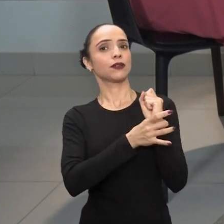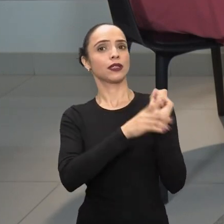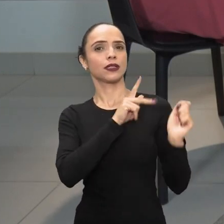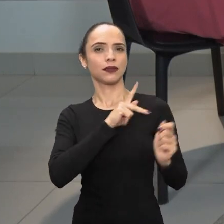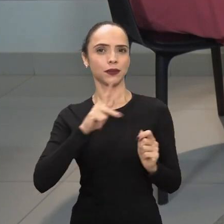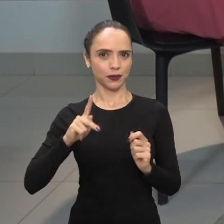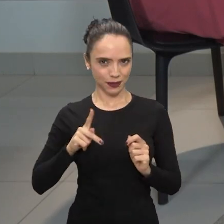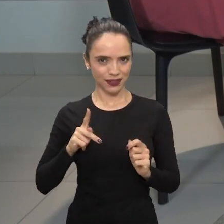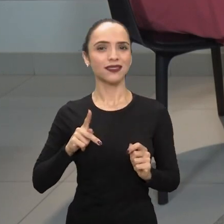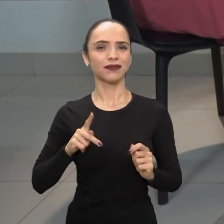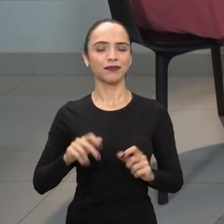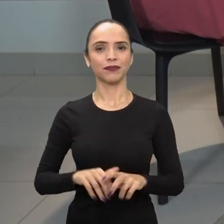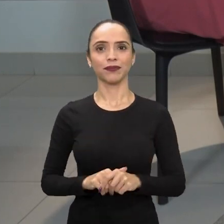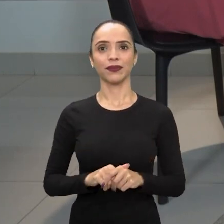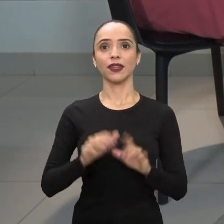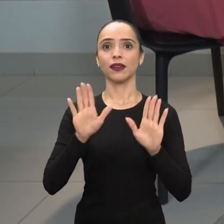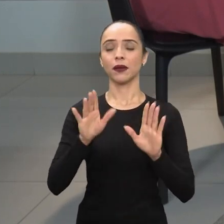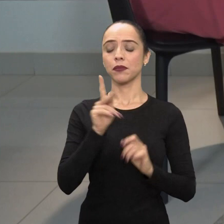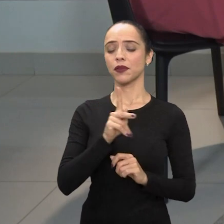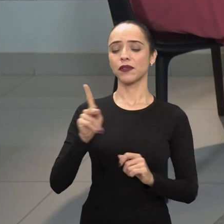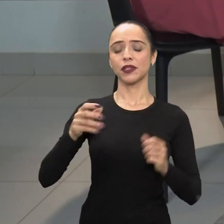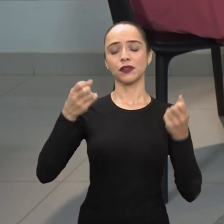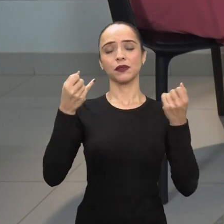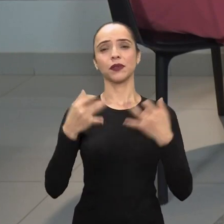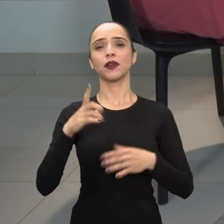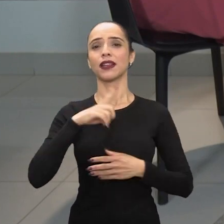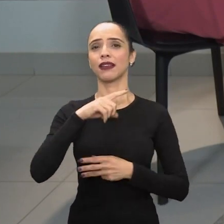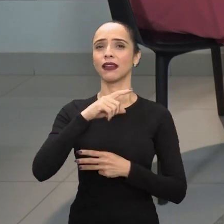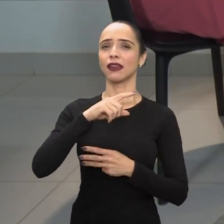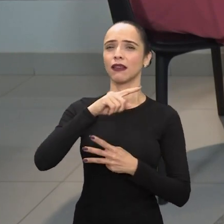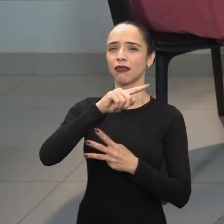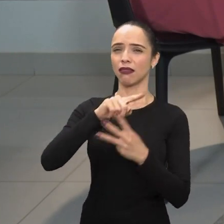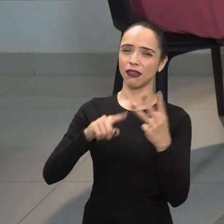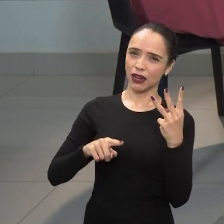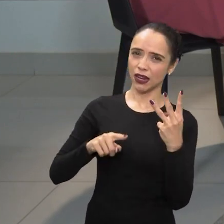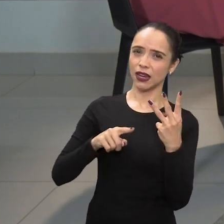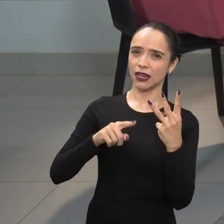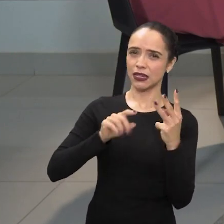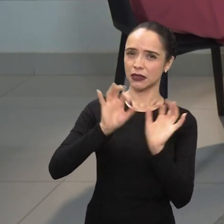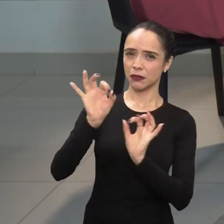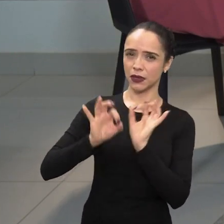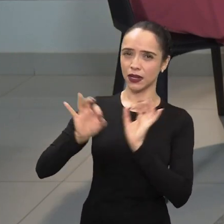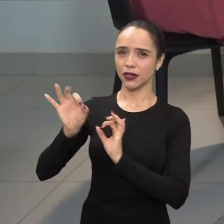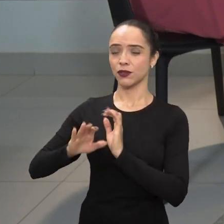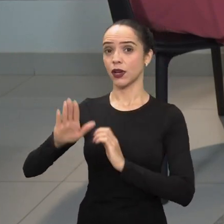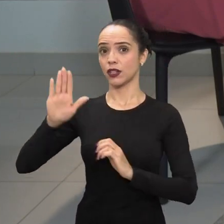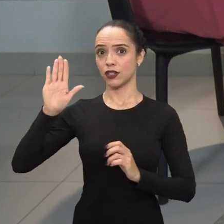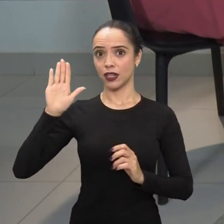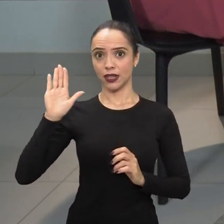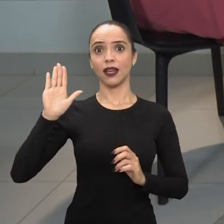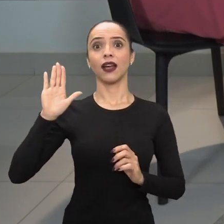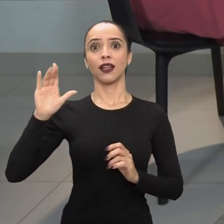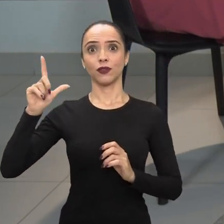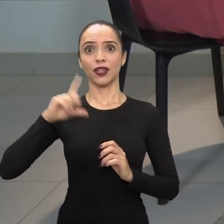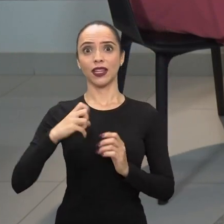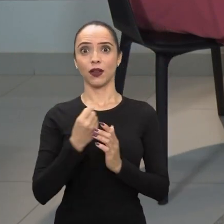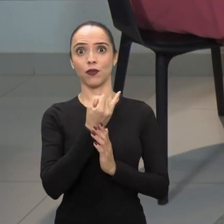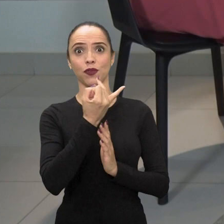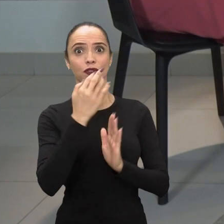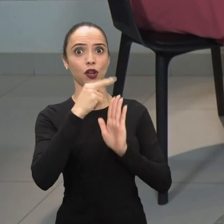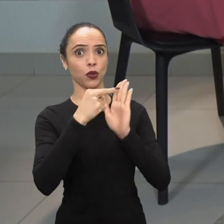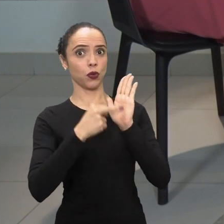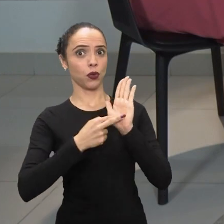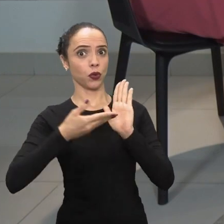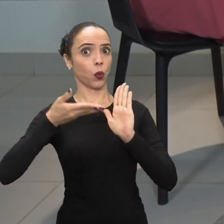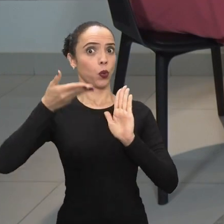a senhora dava tocou no assunto que três quatro dos planos né dos candidatos mais bem posicionados digamos assim nas pesquisas apontam